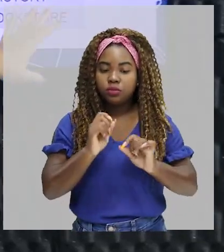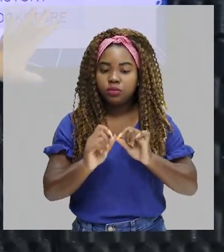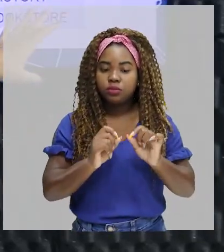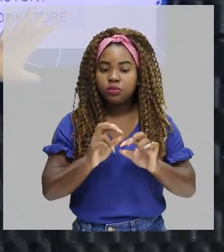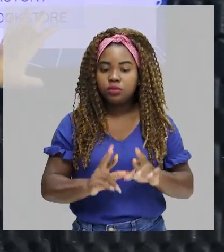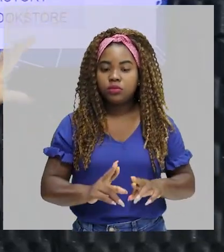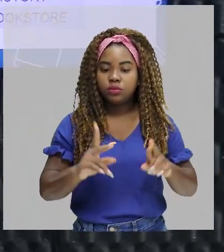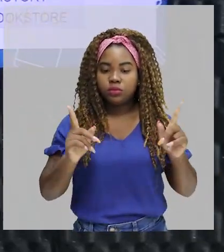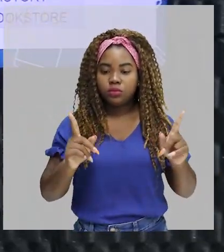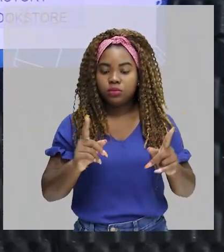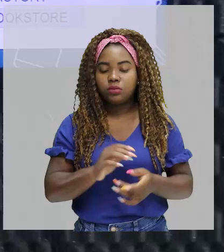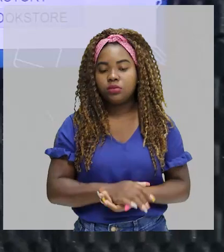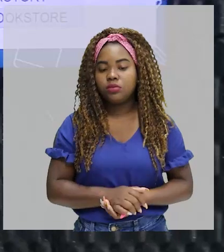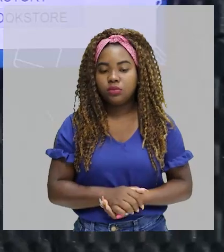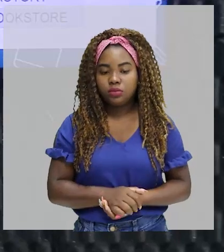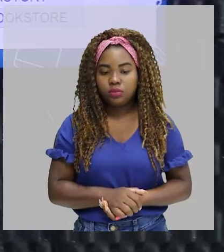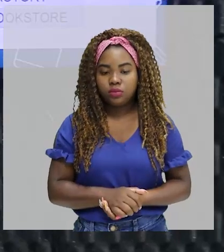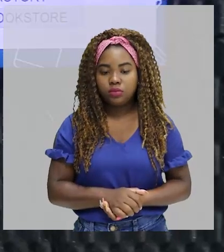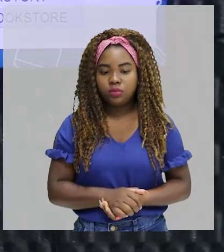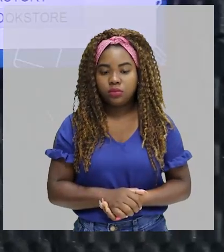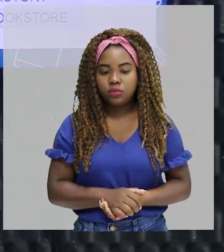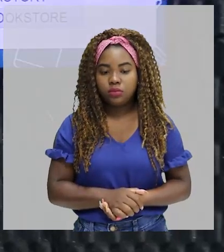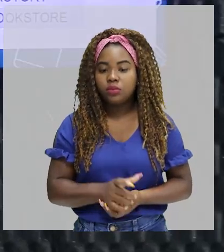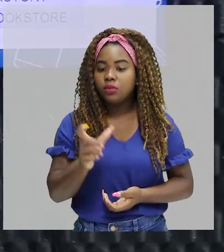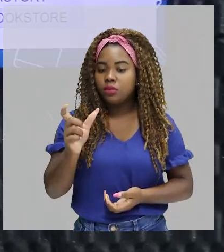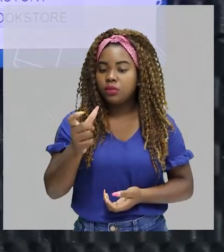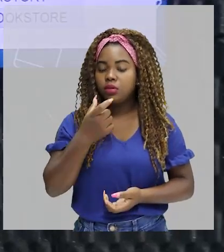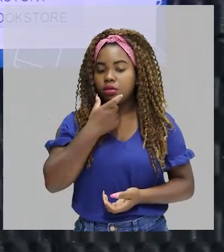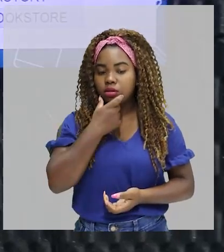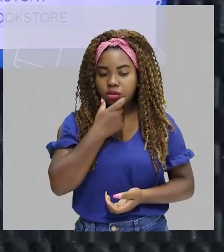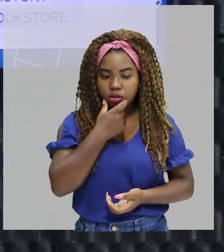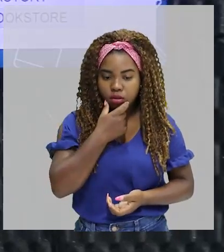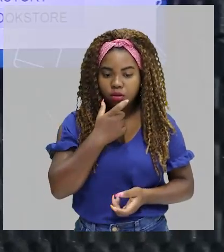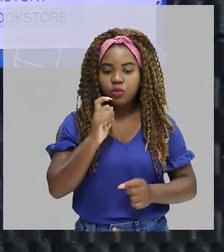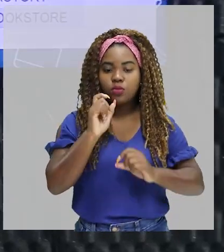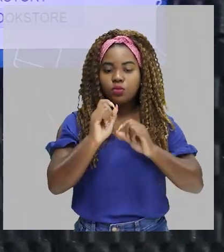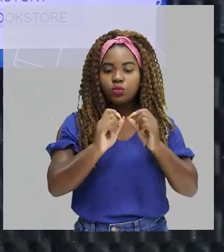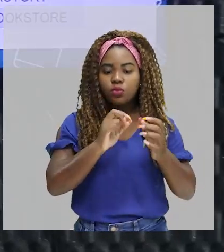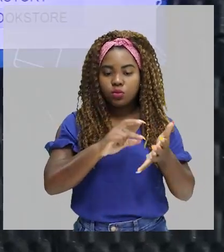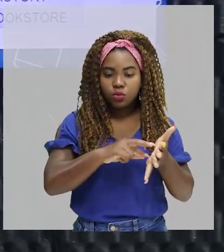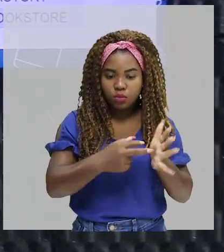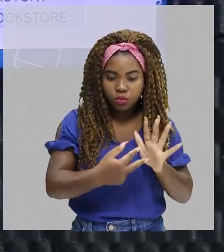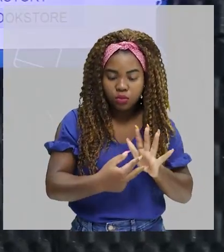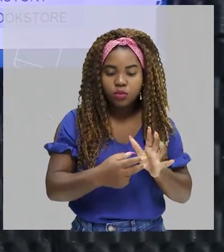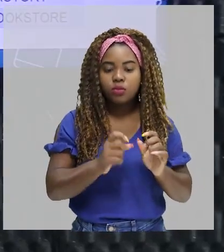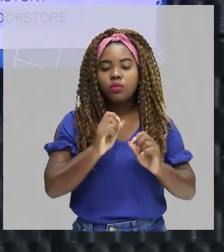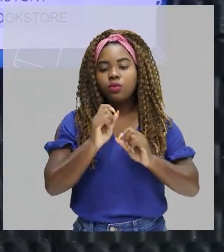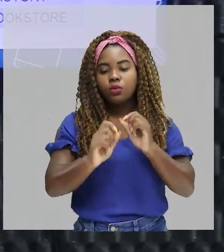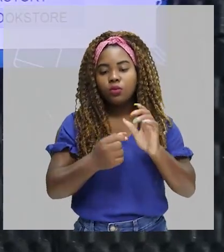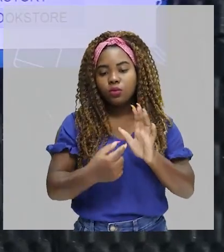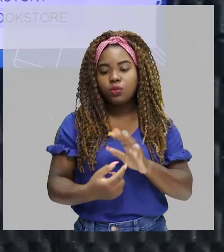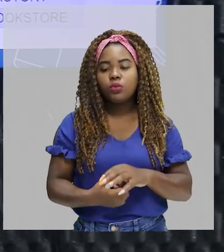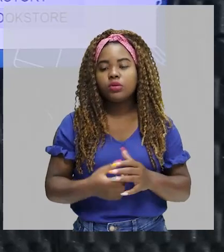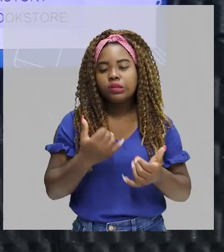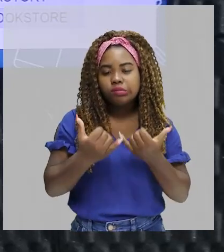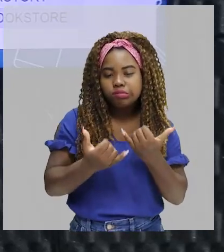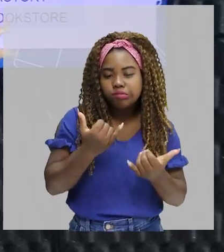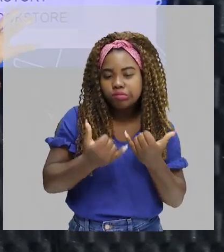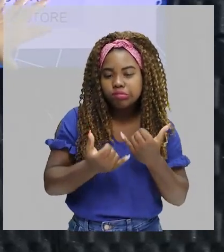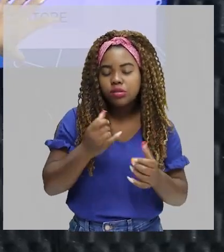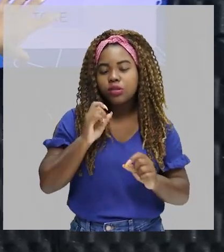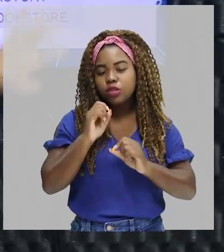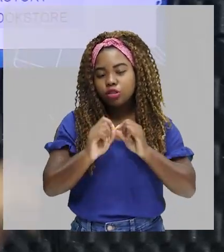essa diferença. A palavra em inglês, o que ela significa, o que ela parece e aquilo